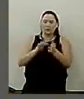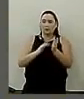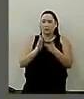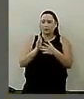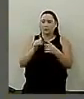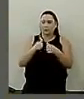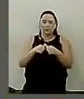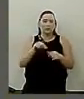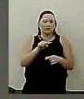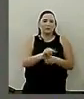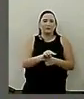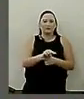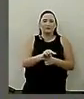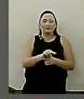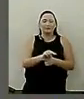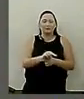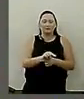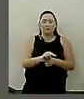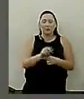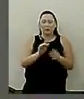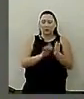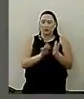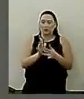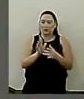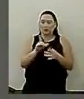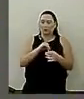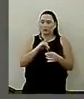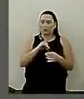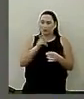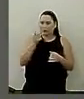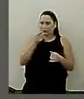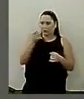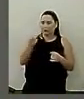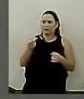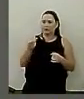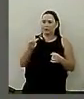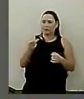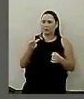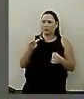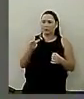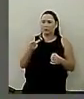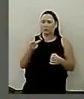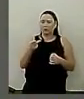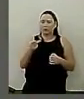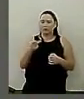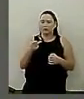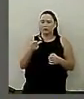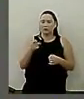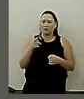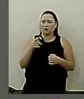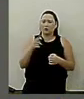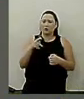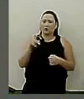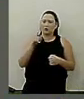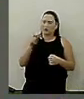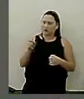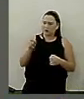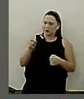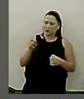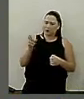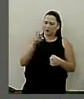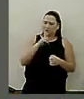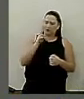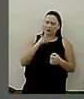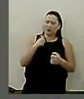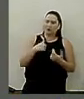estava lá. E aí o Senhor Jesus devolve a pergunta. Eles perguntam para Jesus: o Senhor não vai nos socorrer?